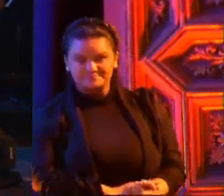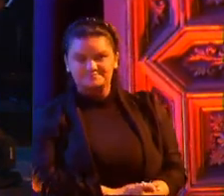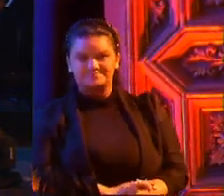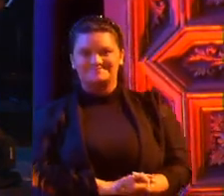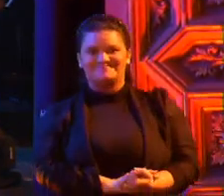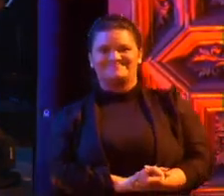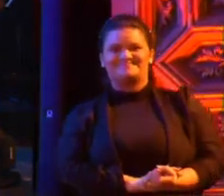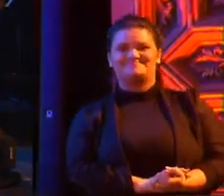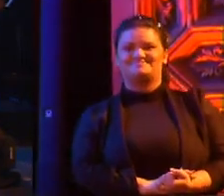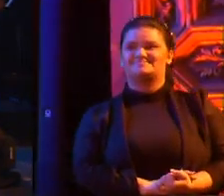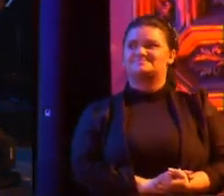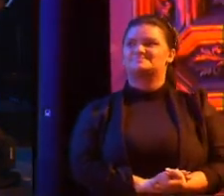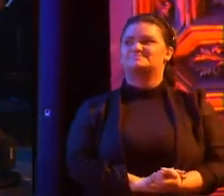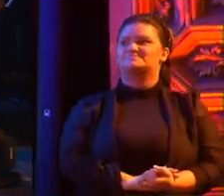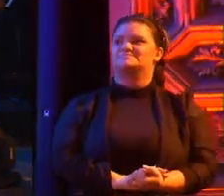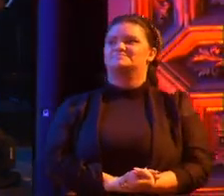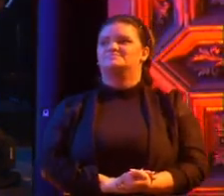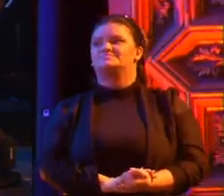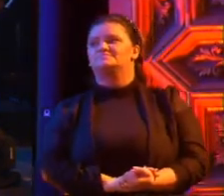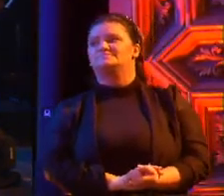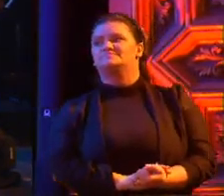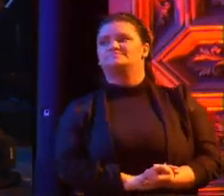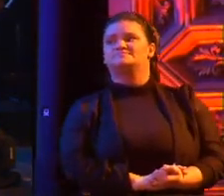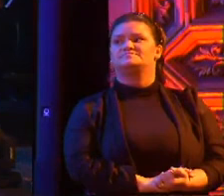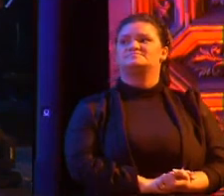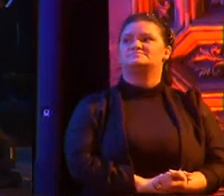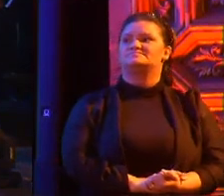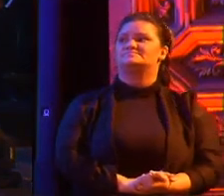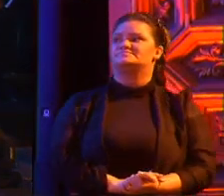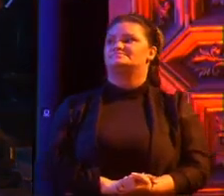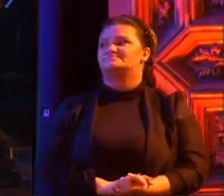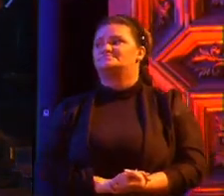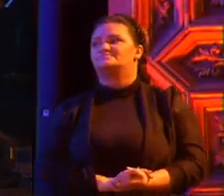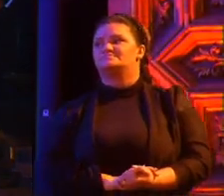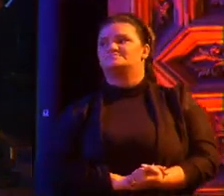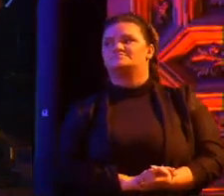Parabéns, Patrícia. Parabéns, meu filho. Obrigado, Jeff.